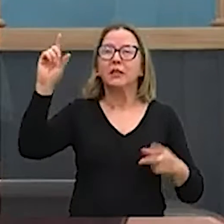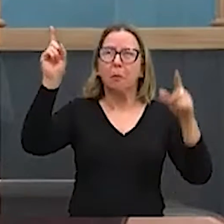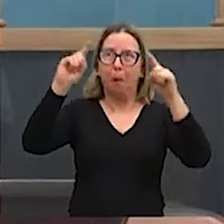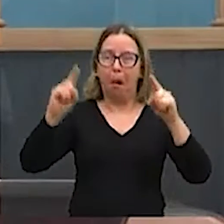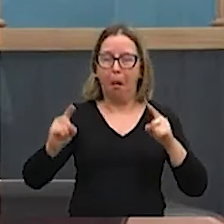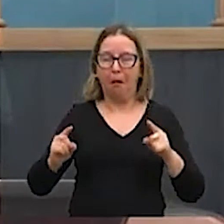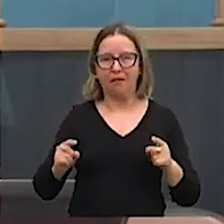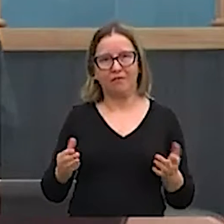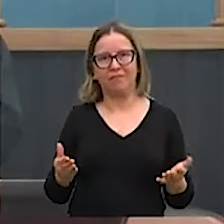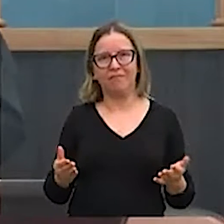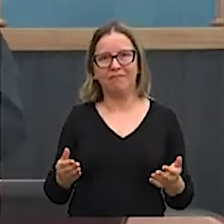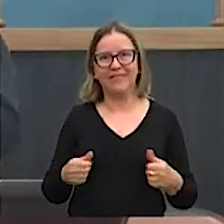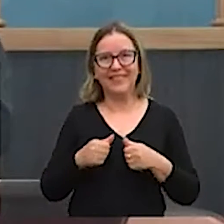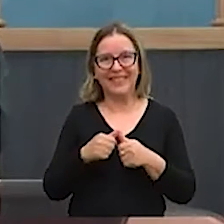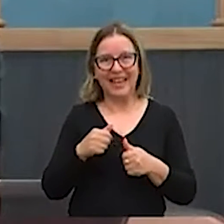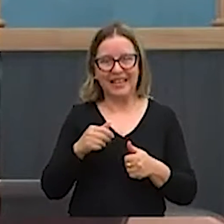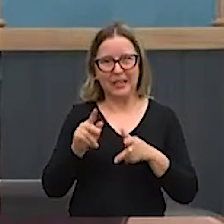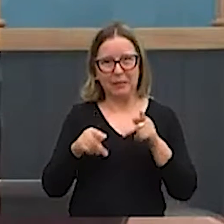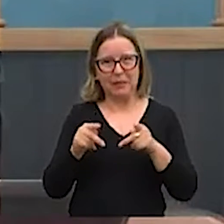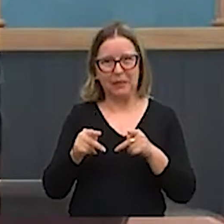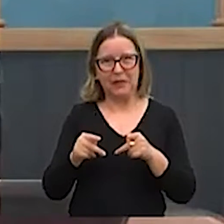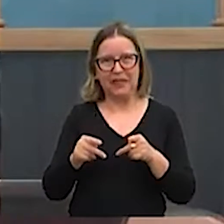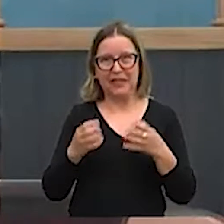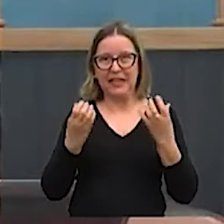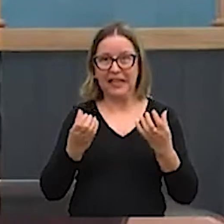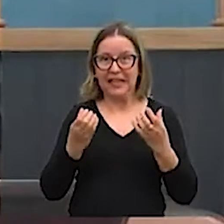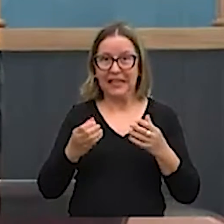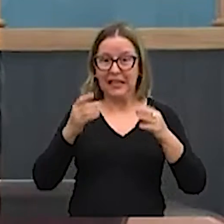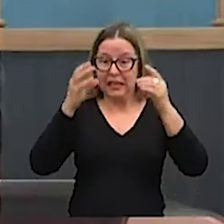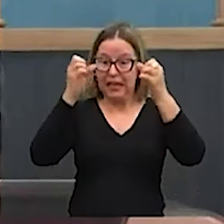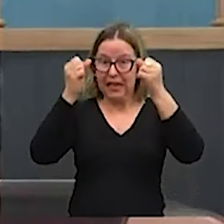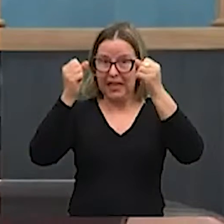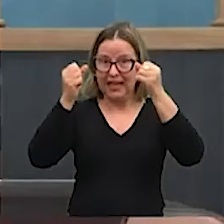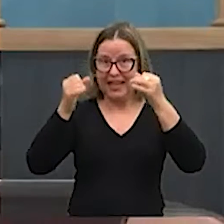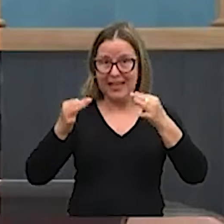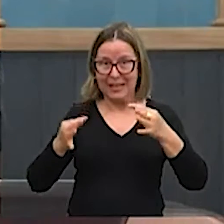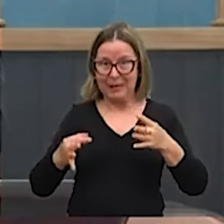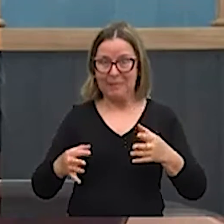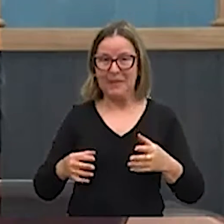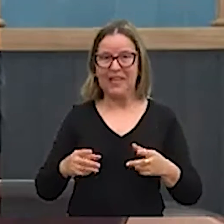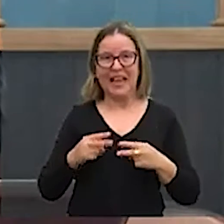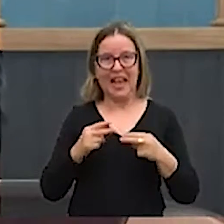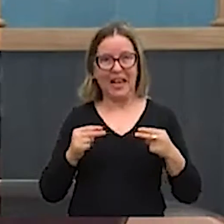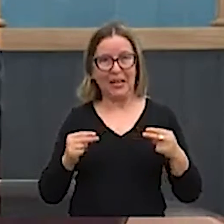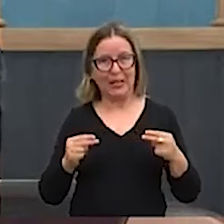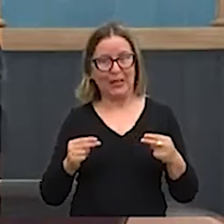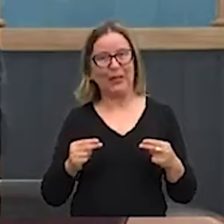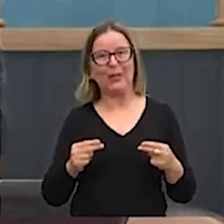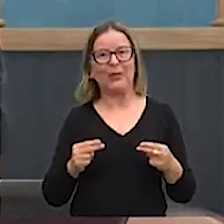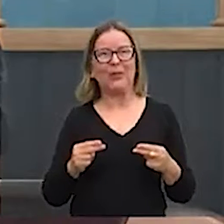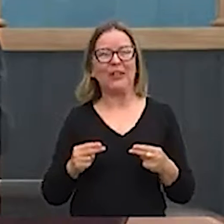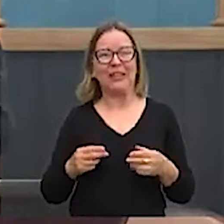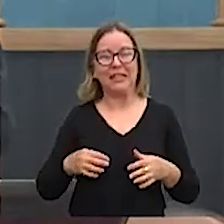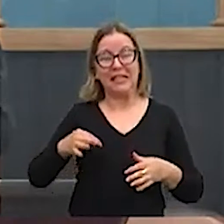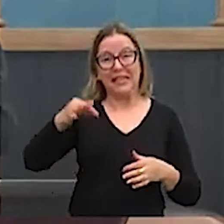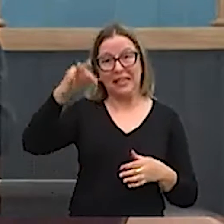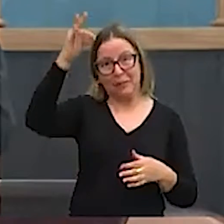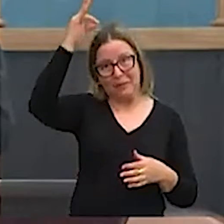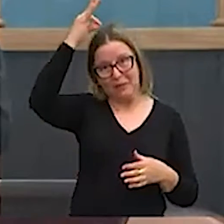sempre tentando dar uma explicação natural às coisas espirituais. Deus falou, eles disseram, foi um